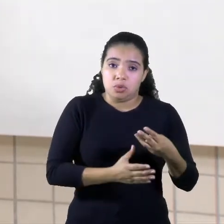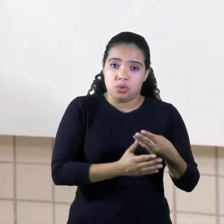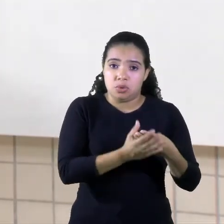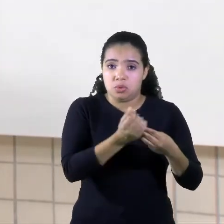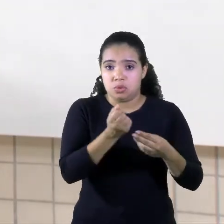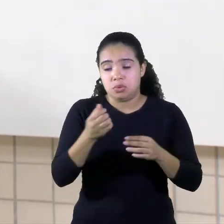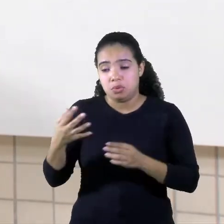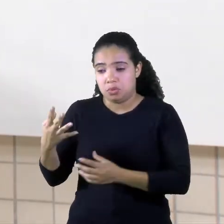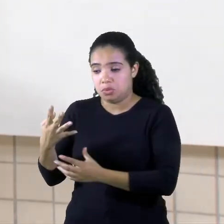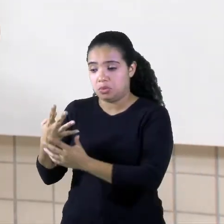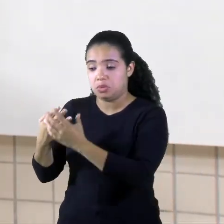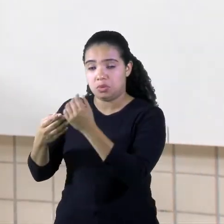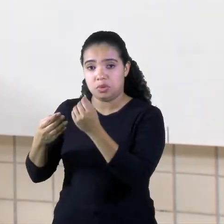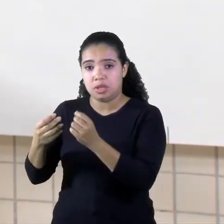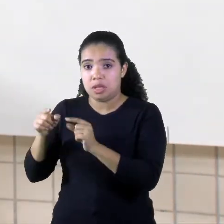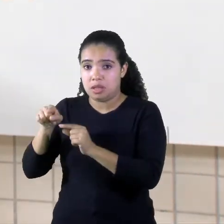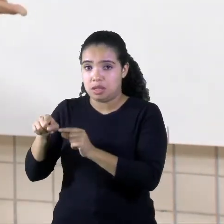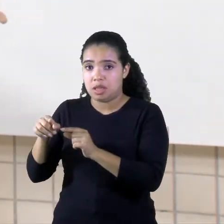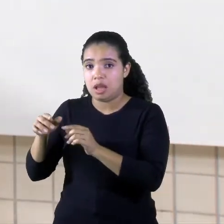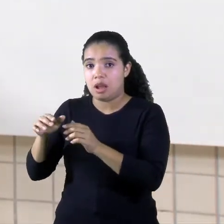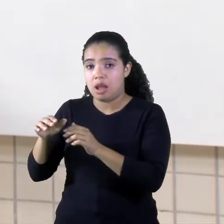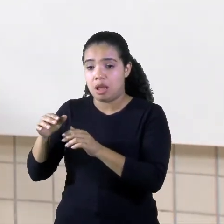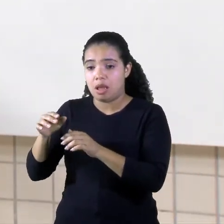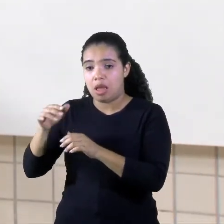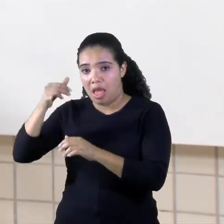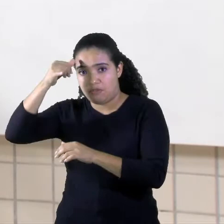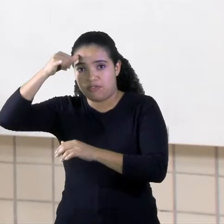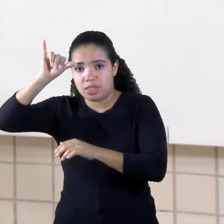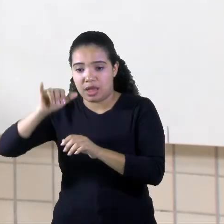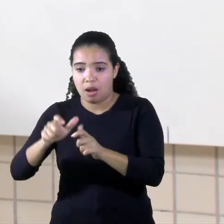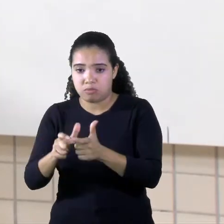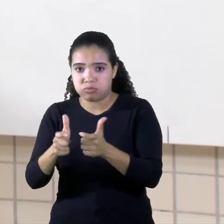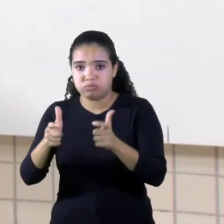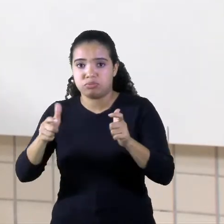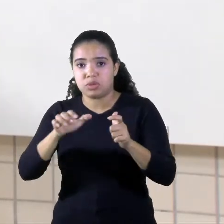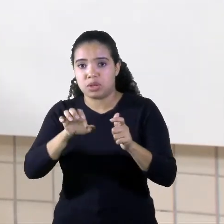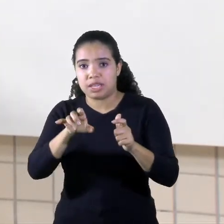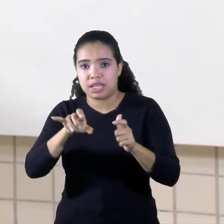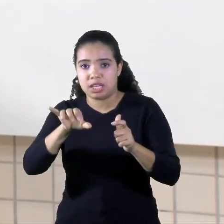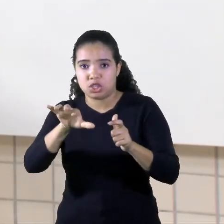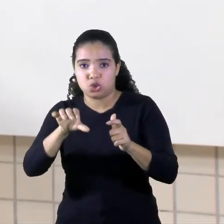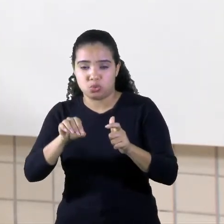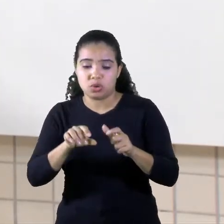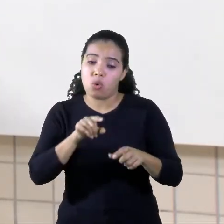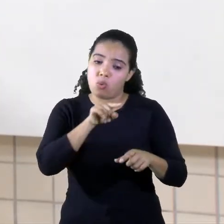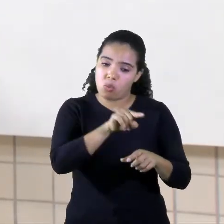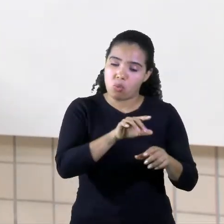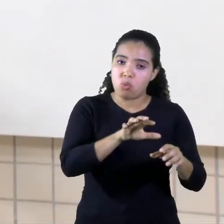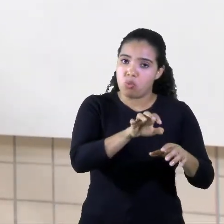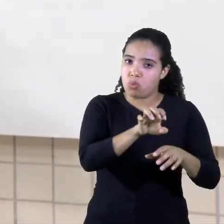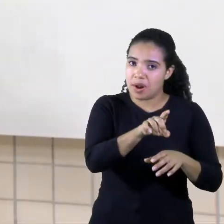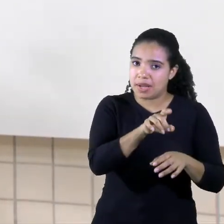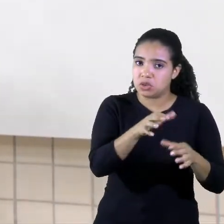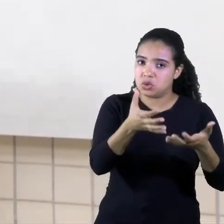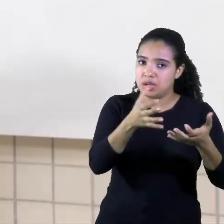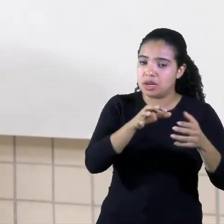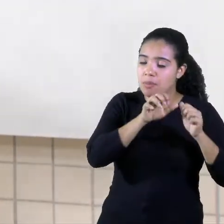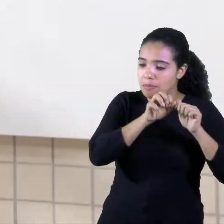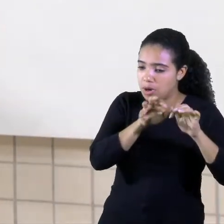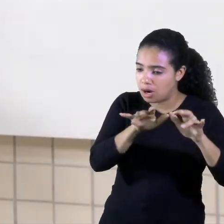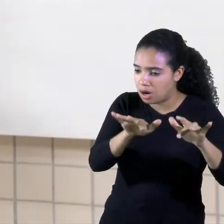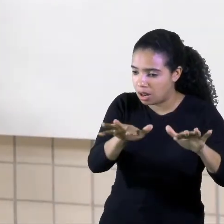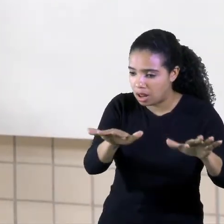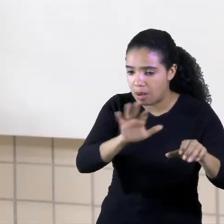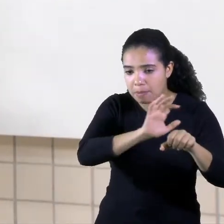queriam impedir a expansão do eixo, o eixo queria garantir que eles iriam conseguir ocupar o